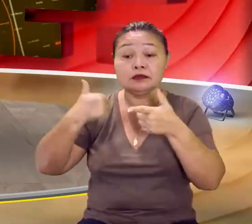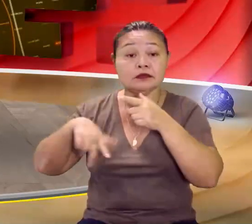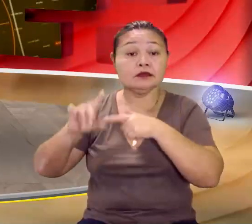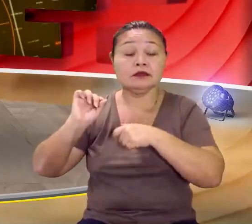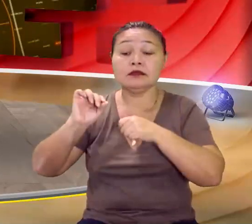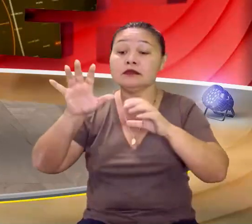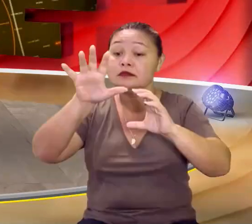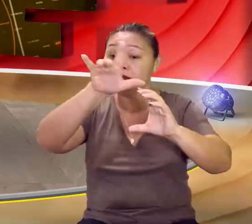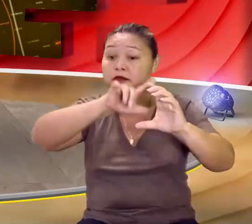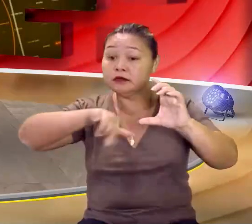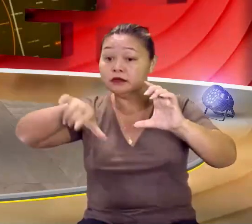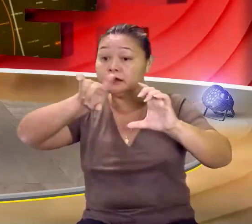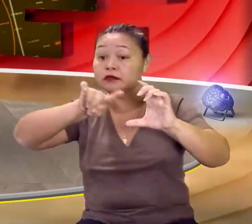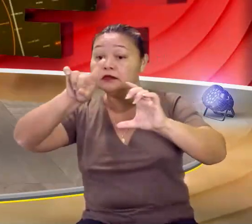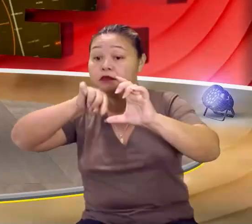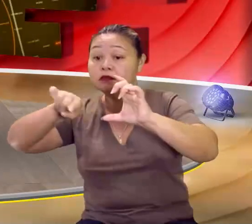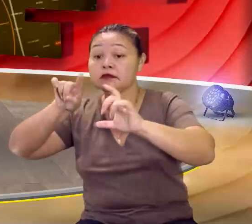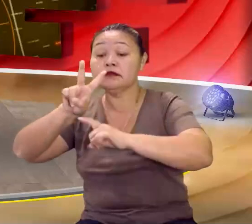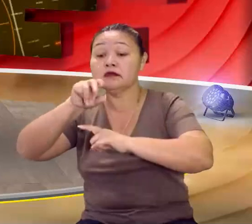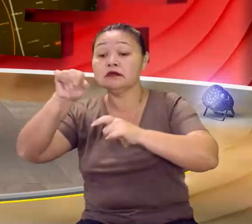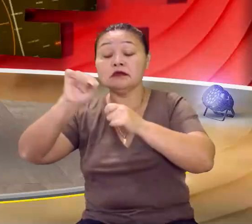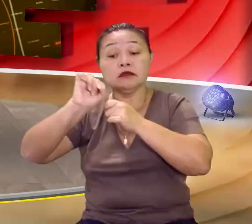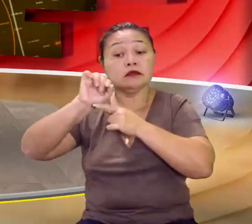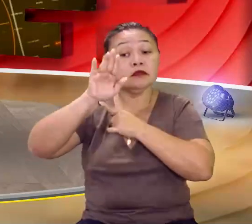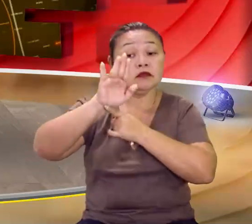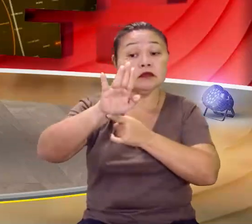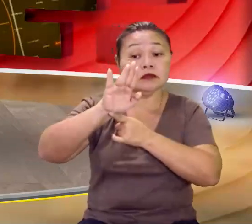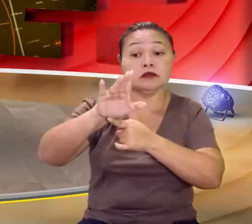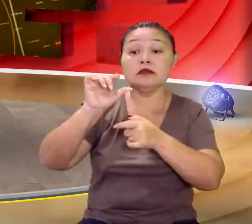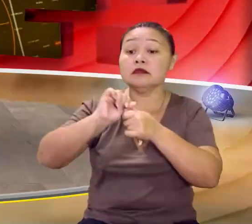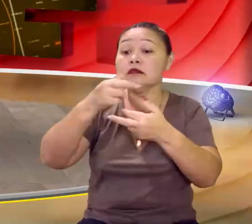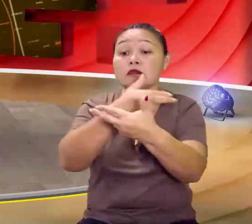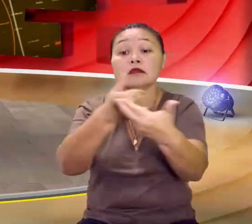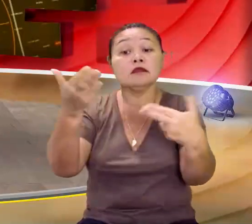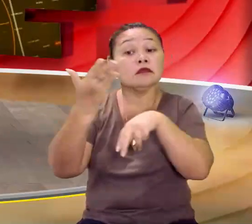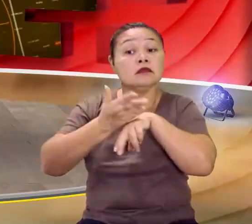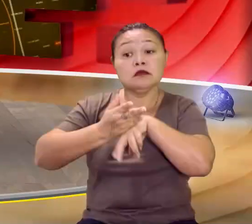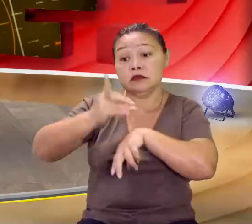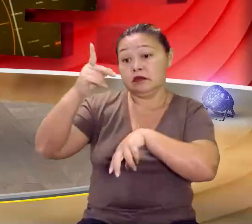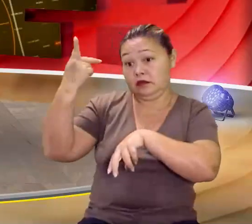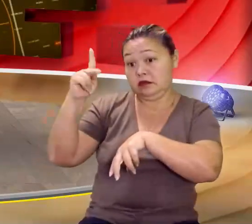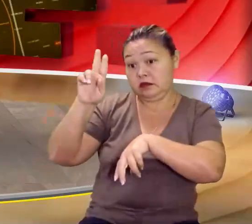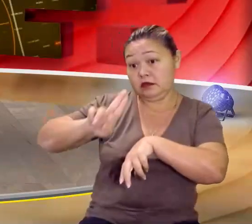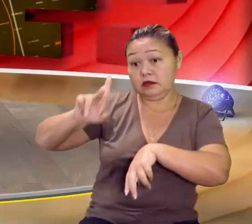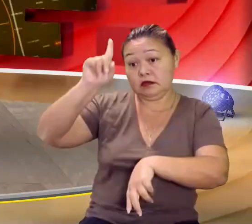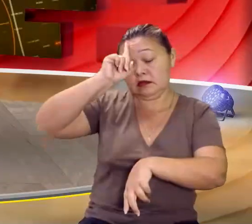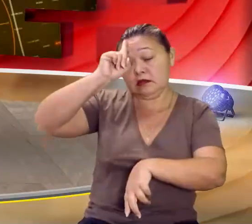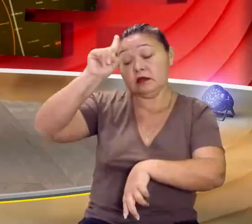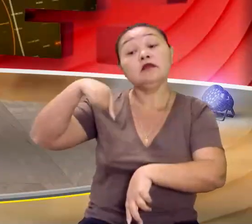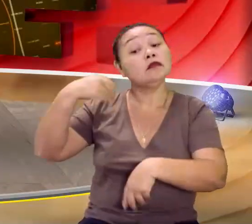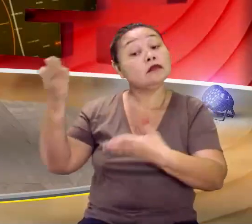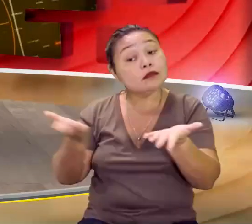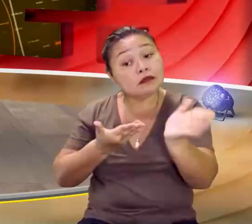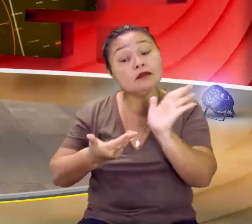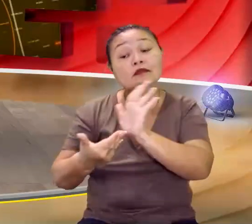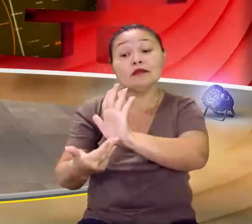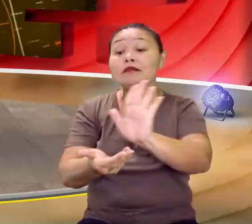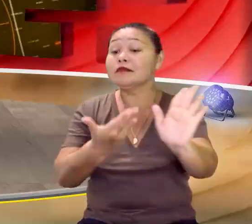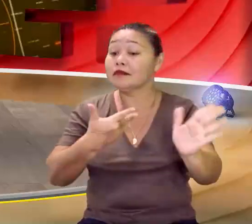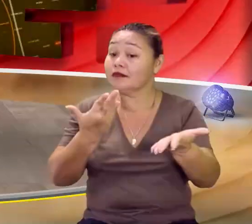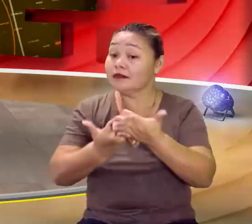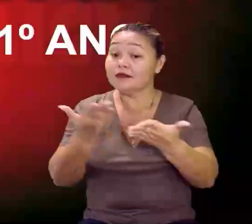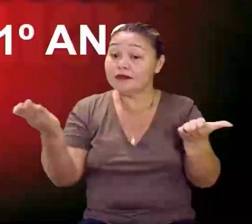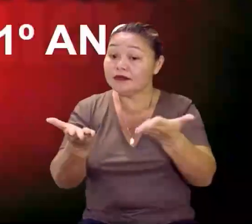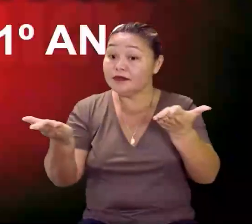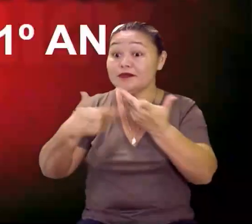que o diagrama de Venn auxiliava em resolver situações práticas do dia a dia. Isso. Então é isso que a gente traz para vocês na aula de hoje.